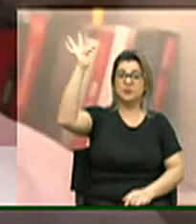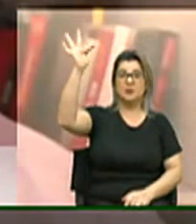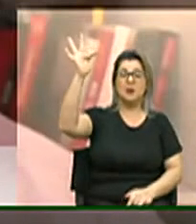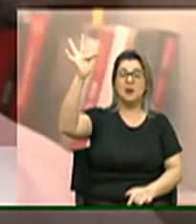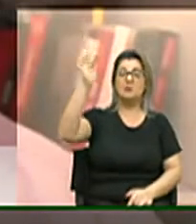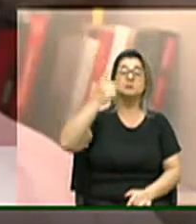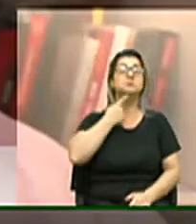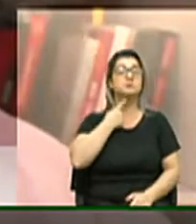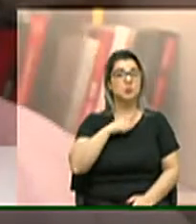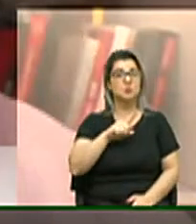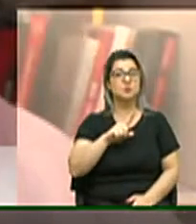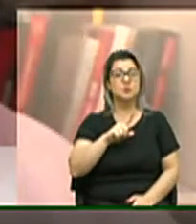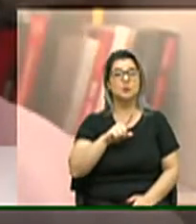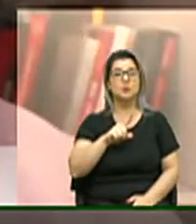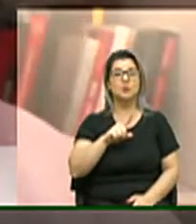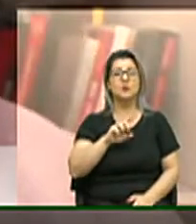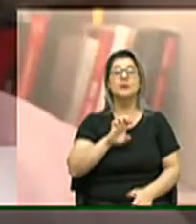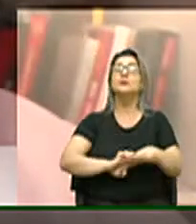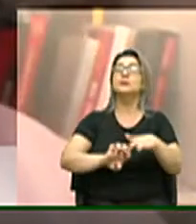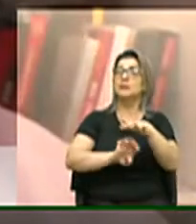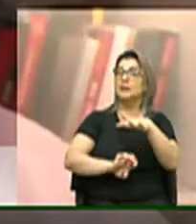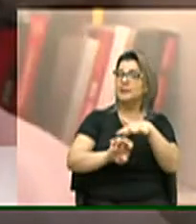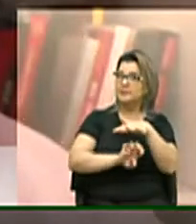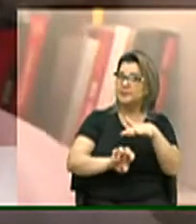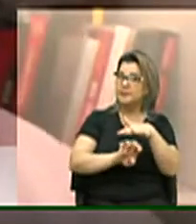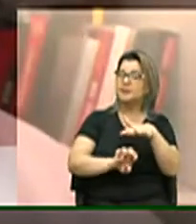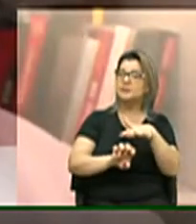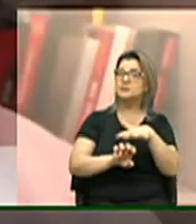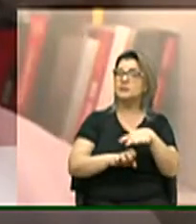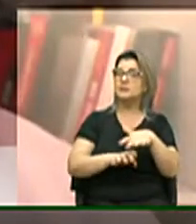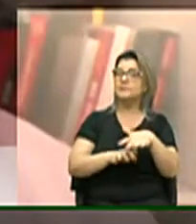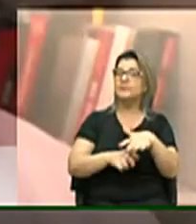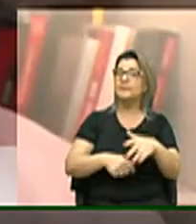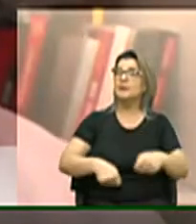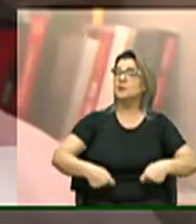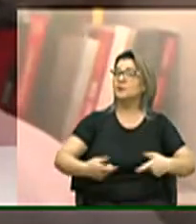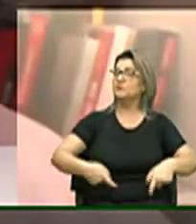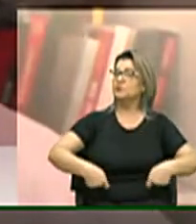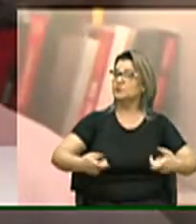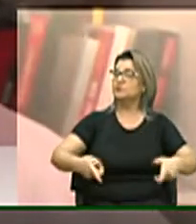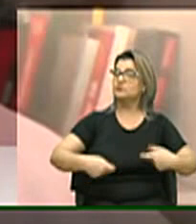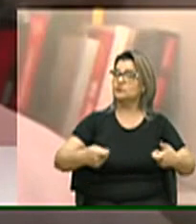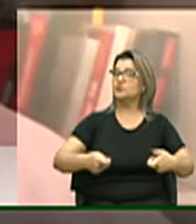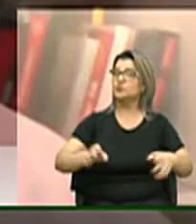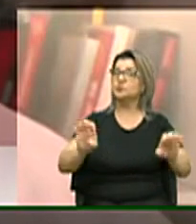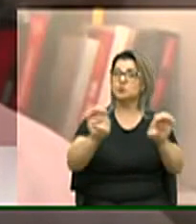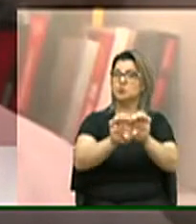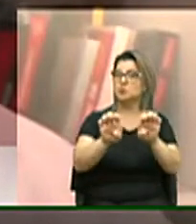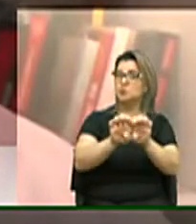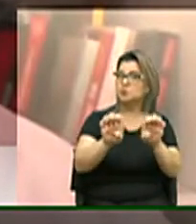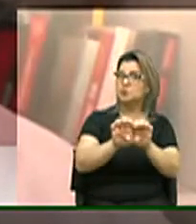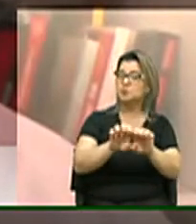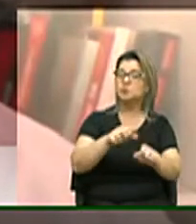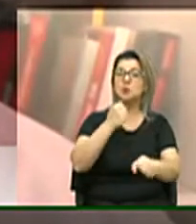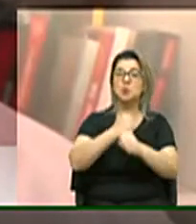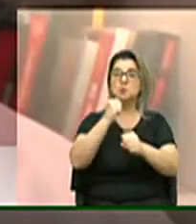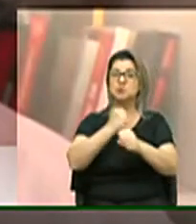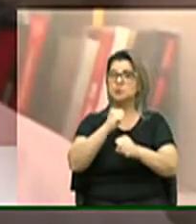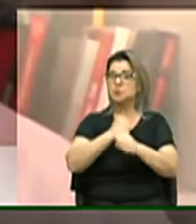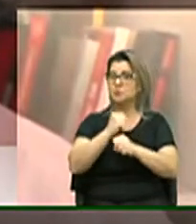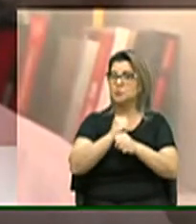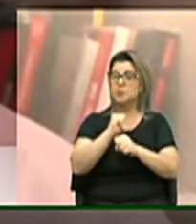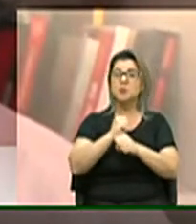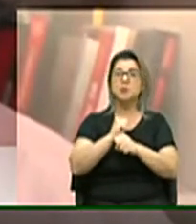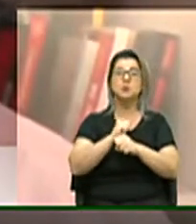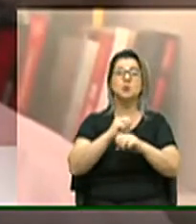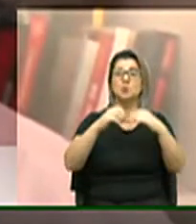encampada pela União, né, que investiu na infraestrutura, construindo a sede, os equipamentos de ponta e etc. Hoje,